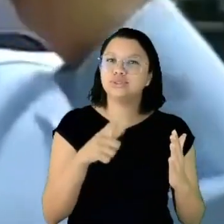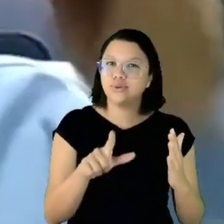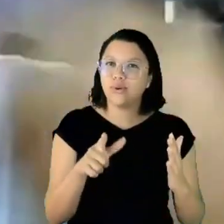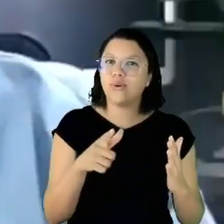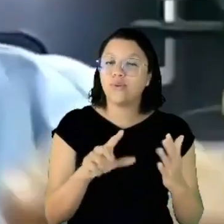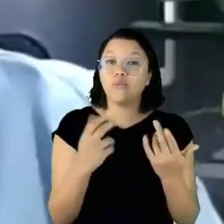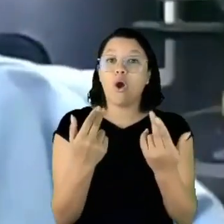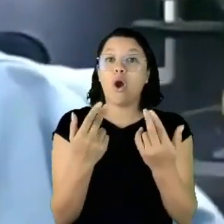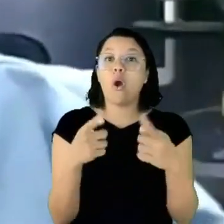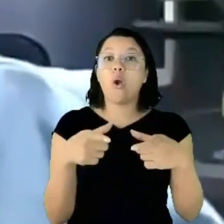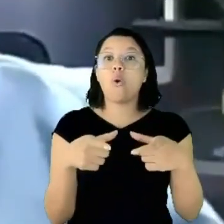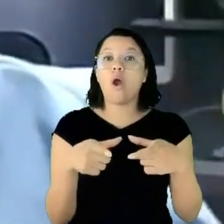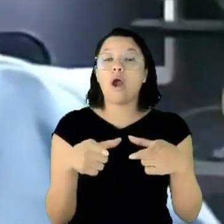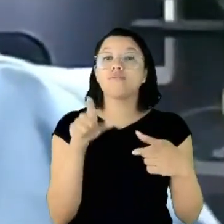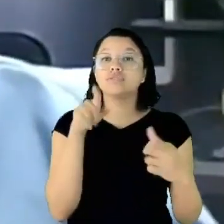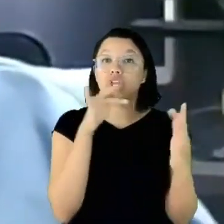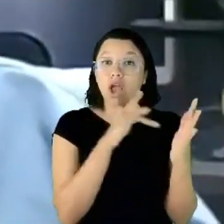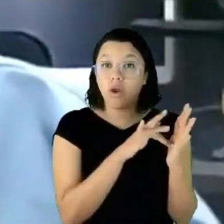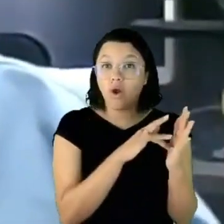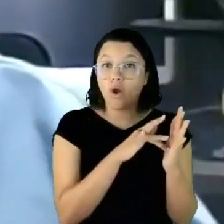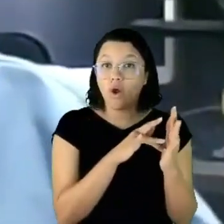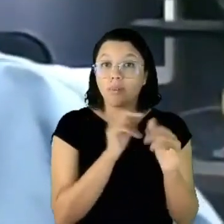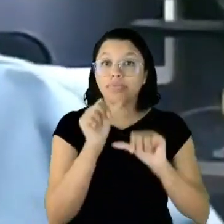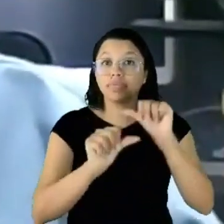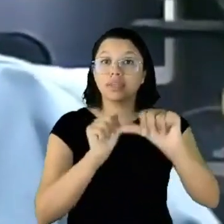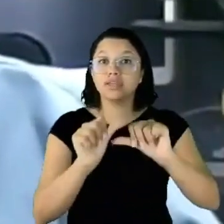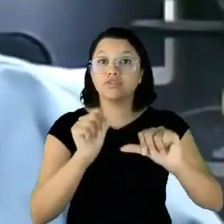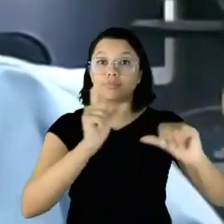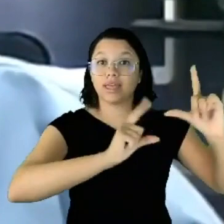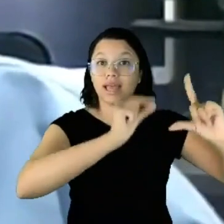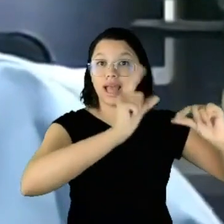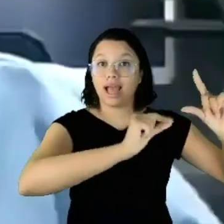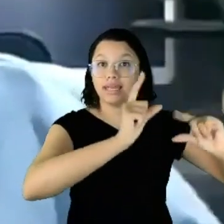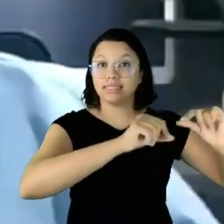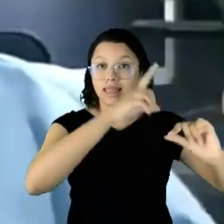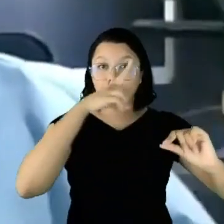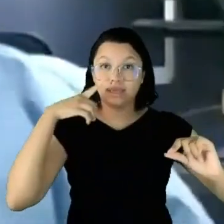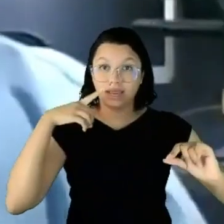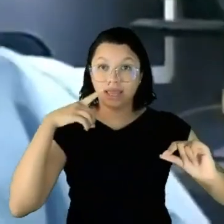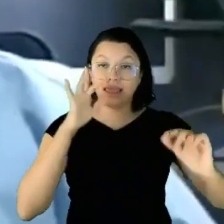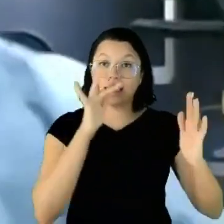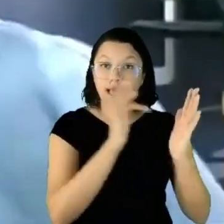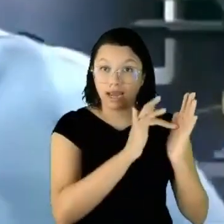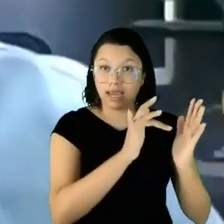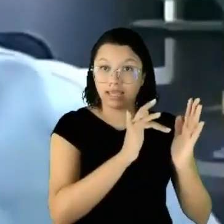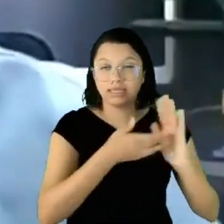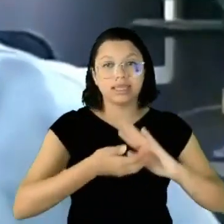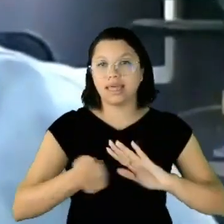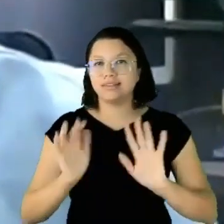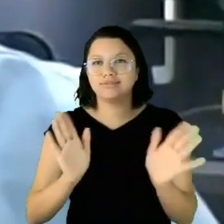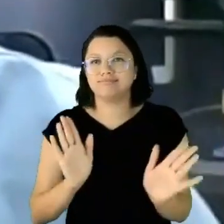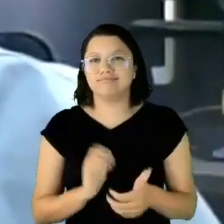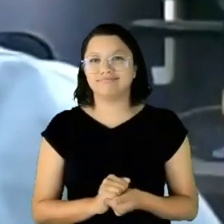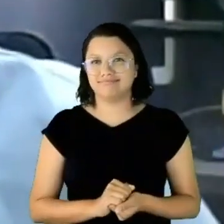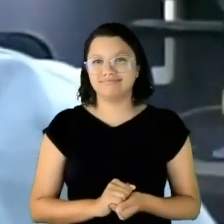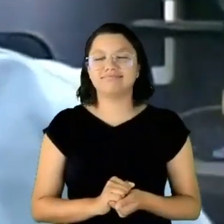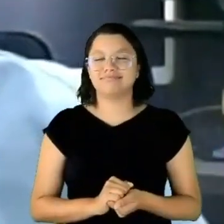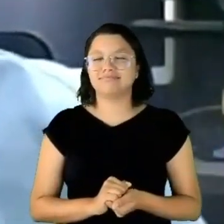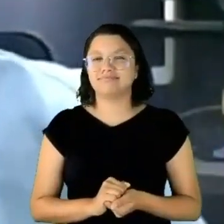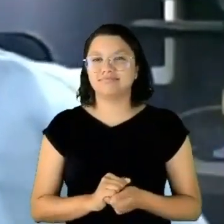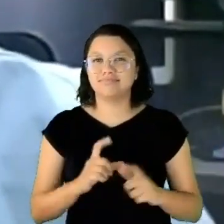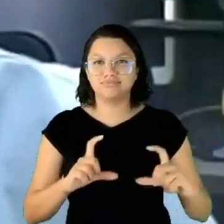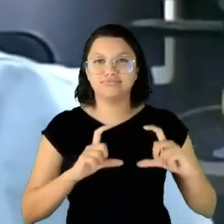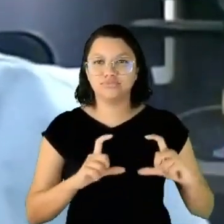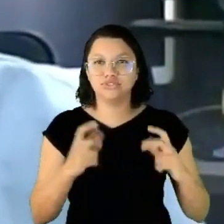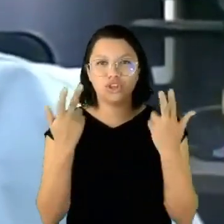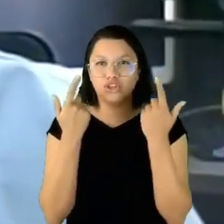novamente no mesmo lugar onde você clicou para favoritar dá mais um clique ela deixa de ser favorita e se torna